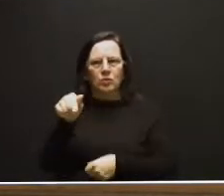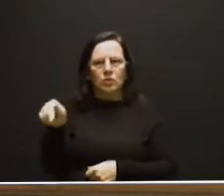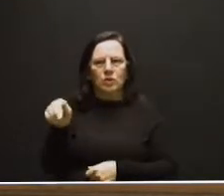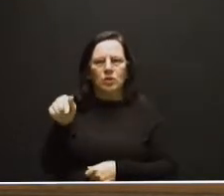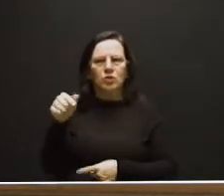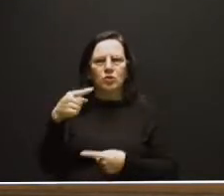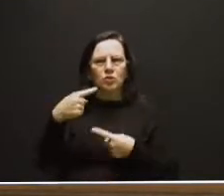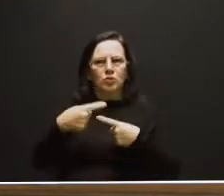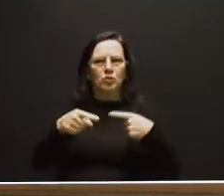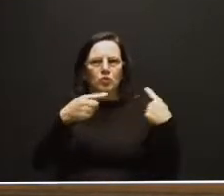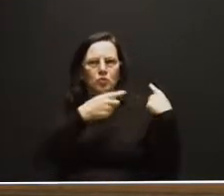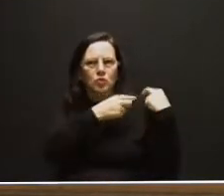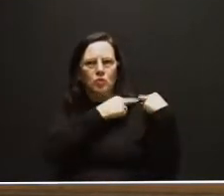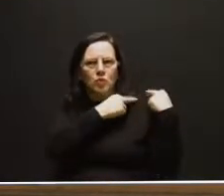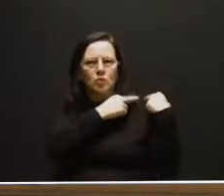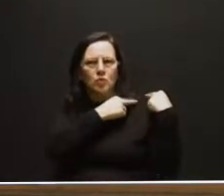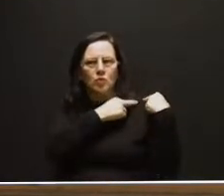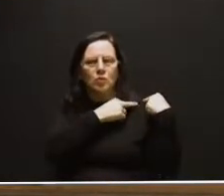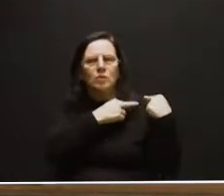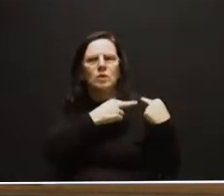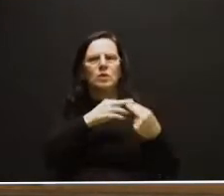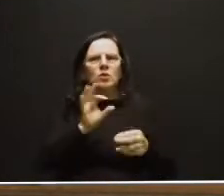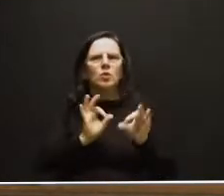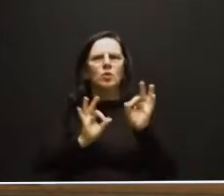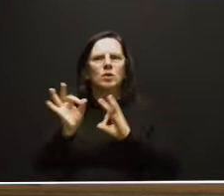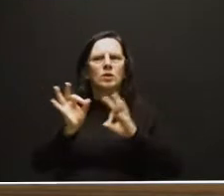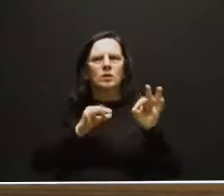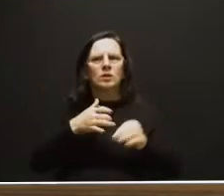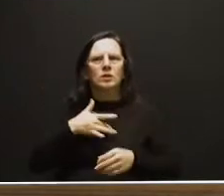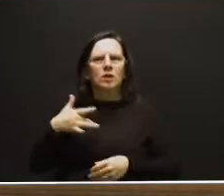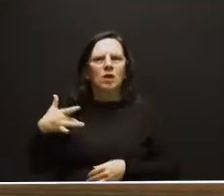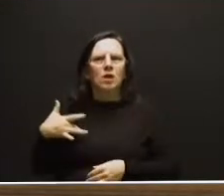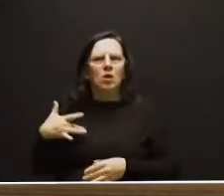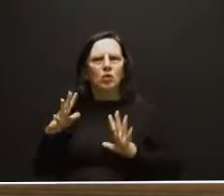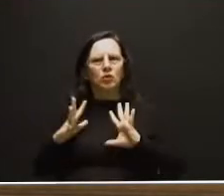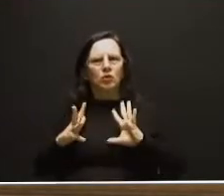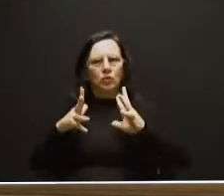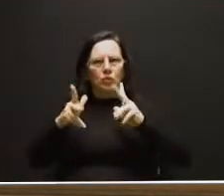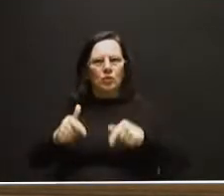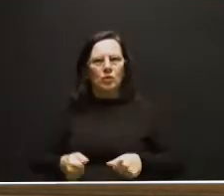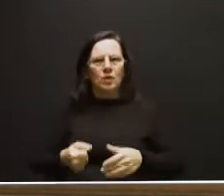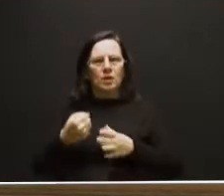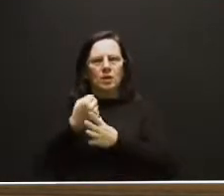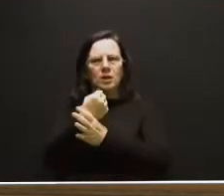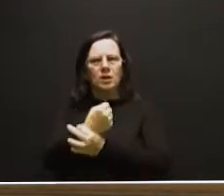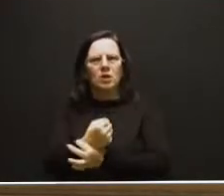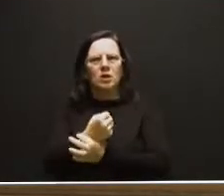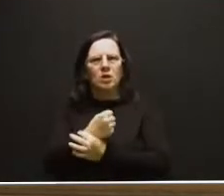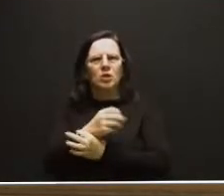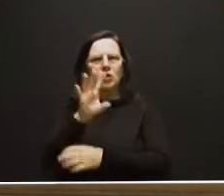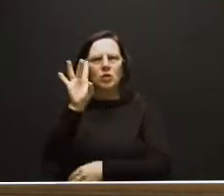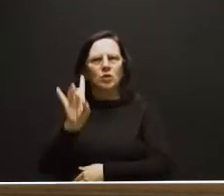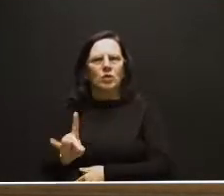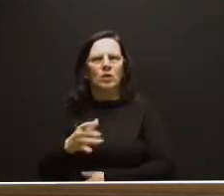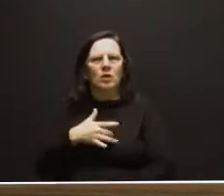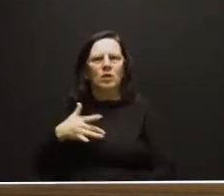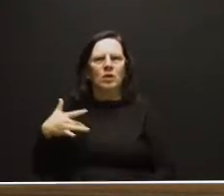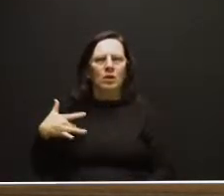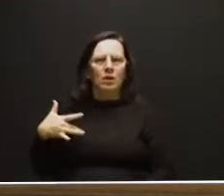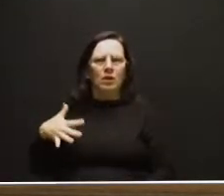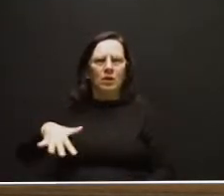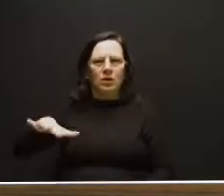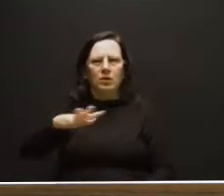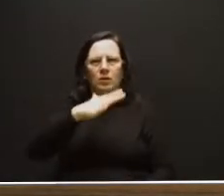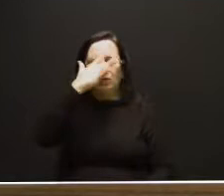competência para zelar pela saúde e higiene segurança garantido no artigo 10 o direito à saúde a todos os habitantes do